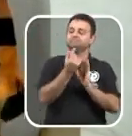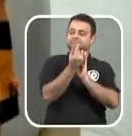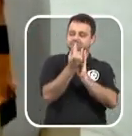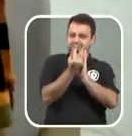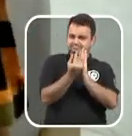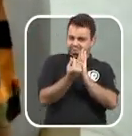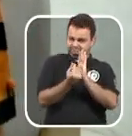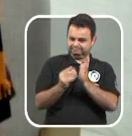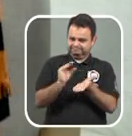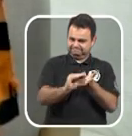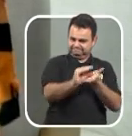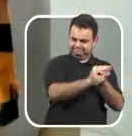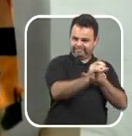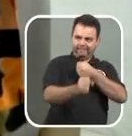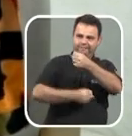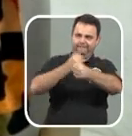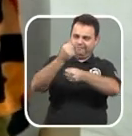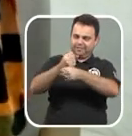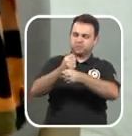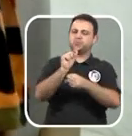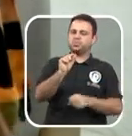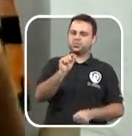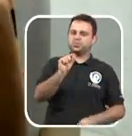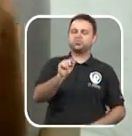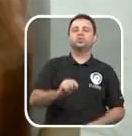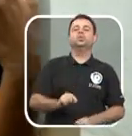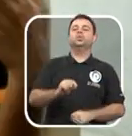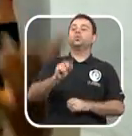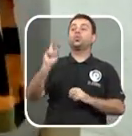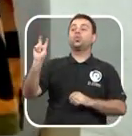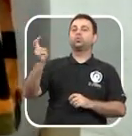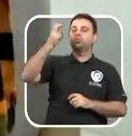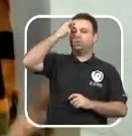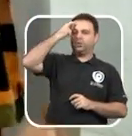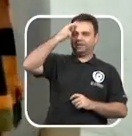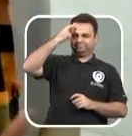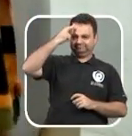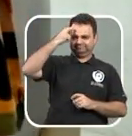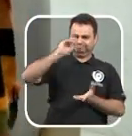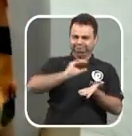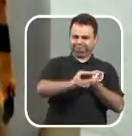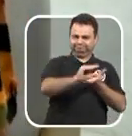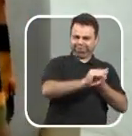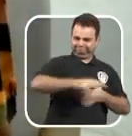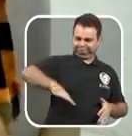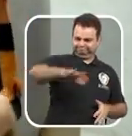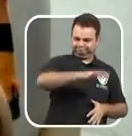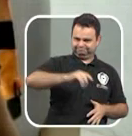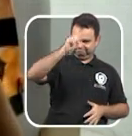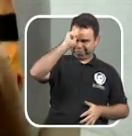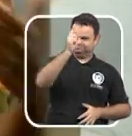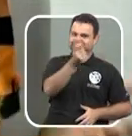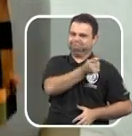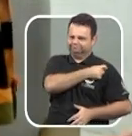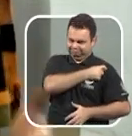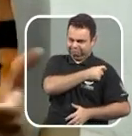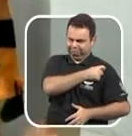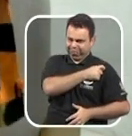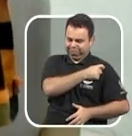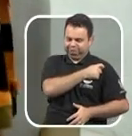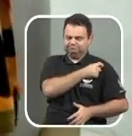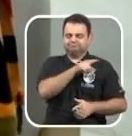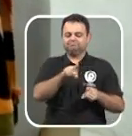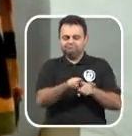menos 1% da receita corrente líquida seja destinada à cultura aqui no município, né? Garantindo que o orçamento aí